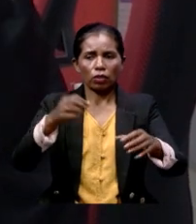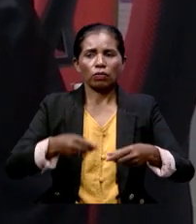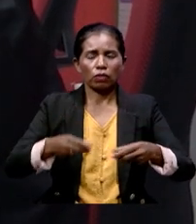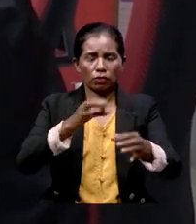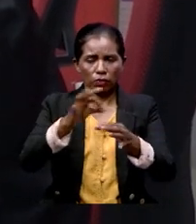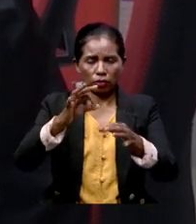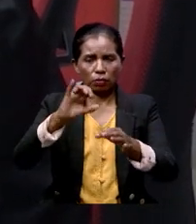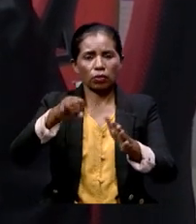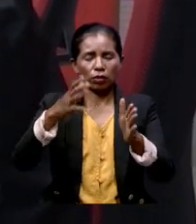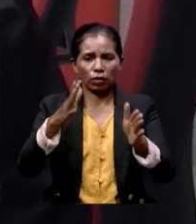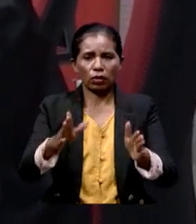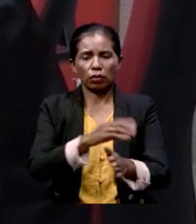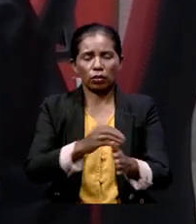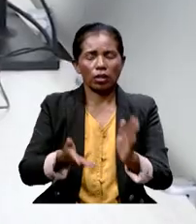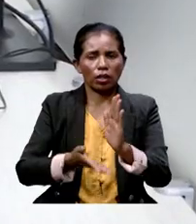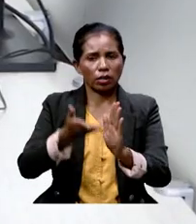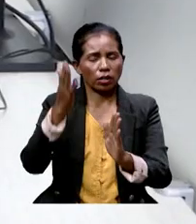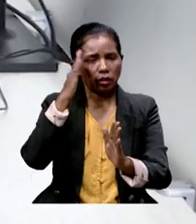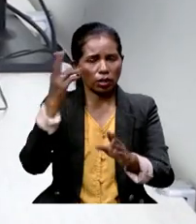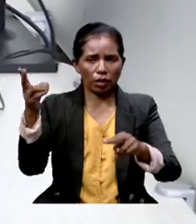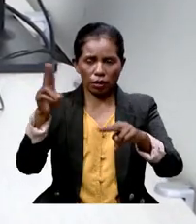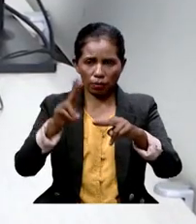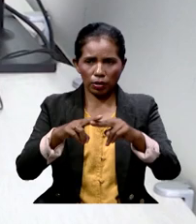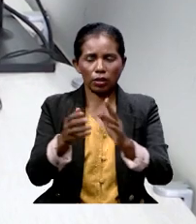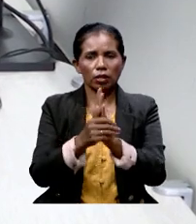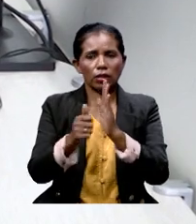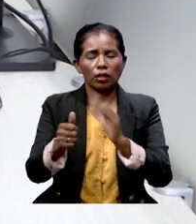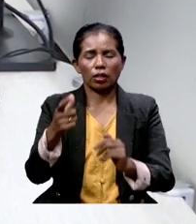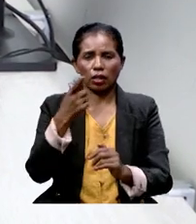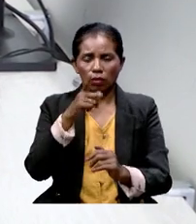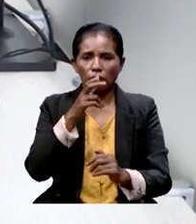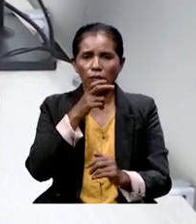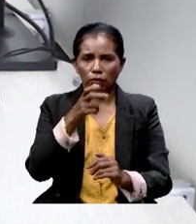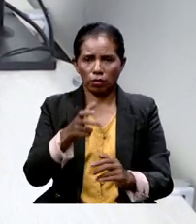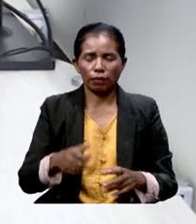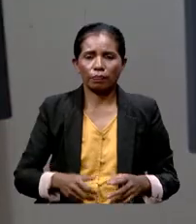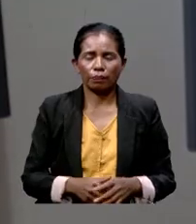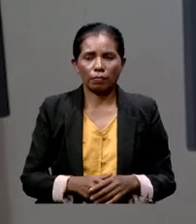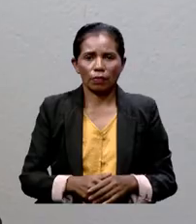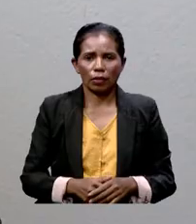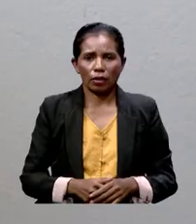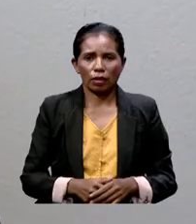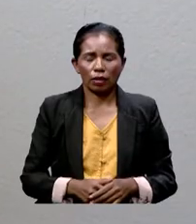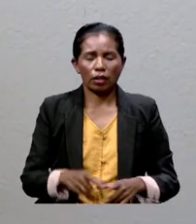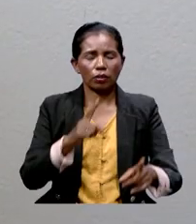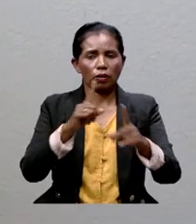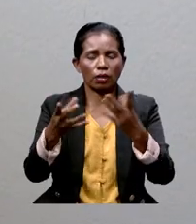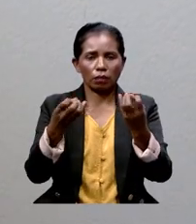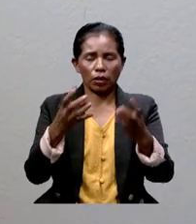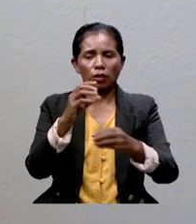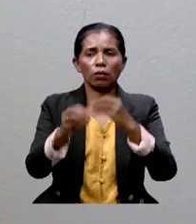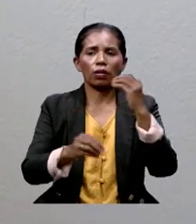jornalista, Cira, orienta conhecimento, no aumenta a capacidade e a língua português. A Tucolia Baracliu